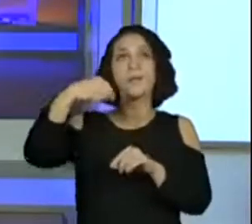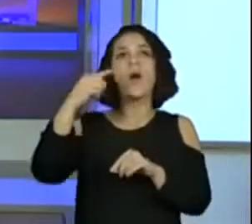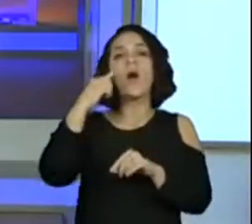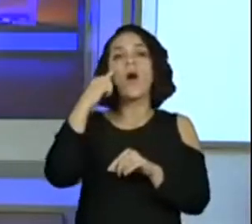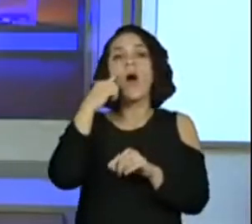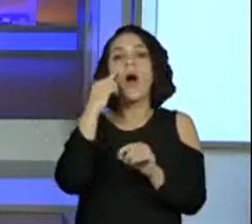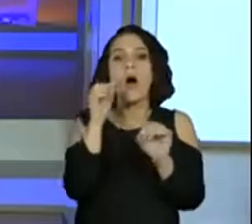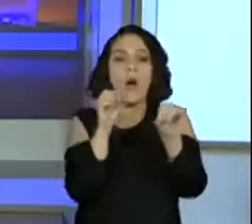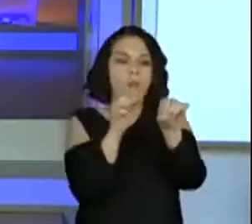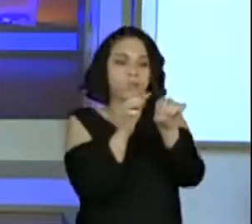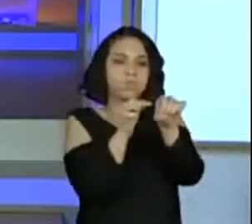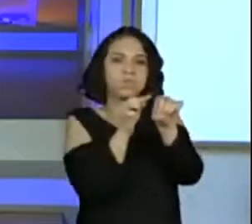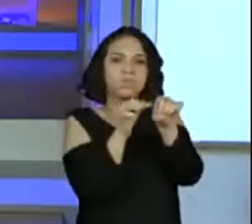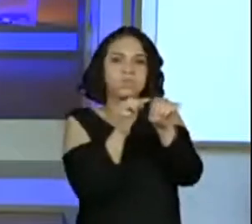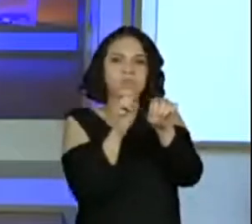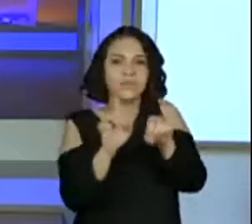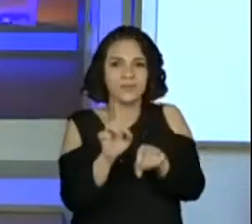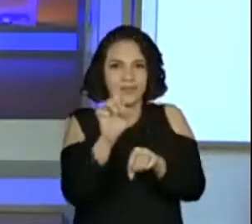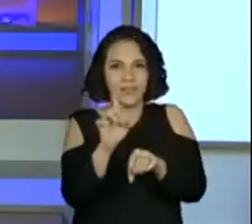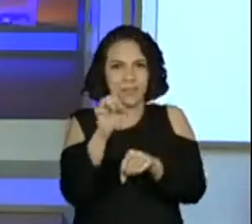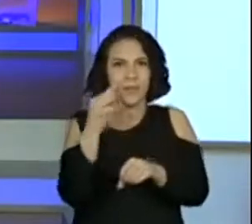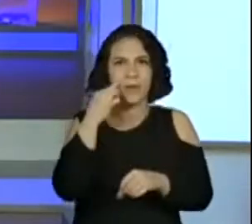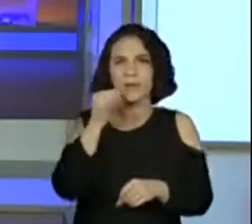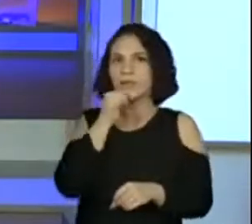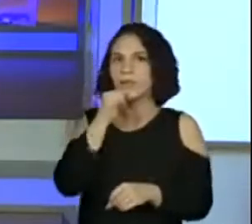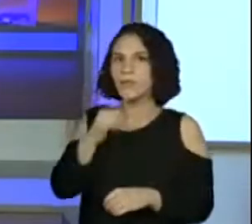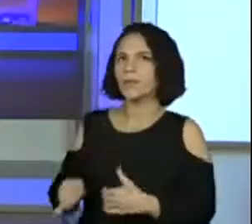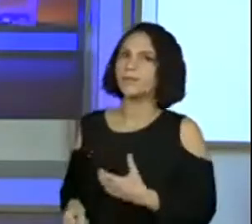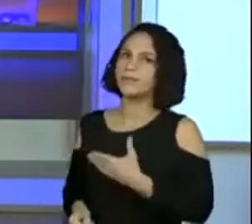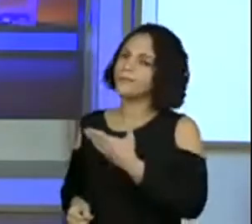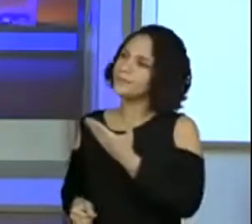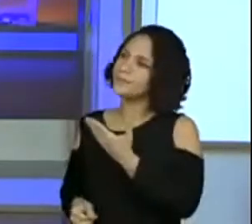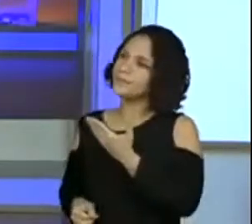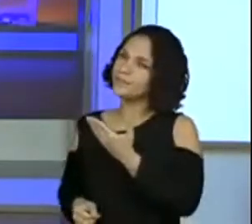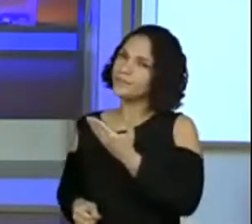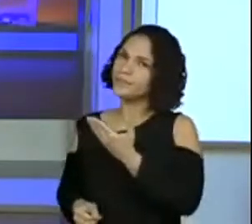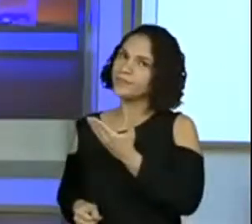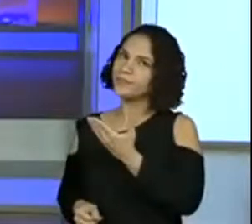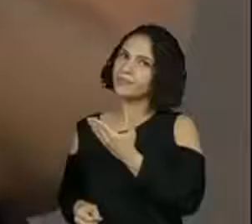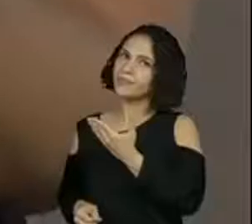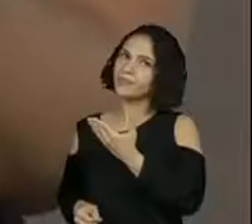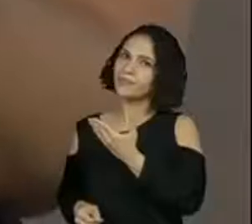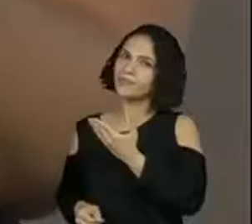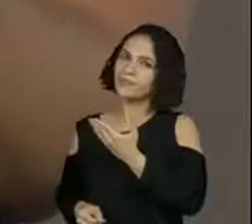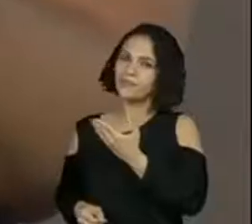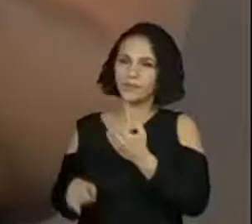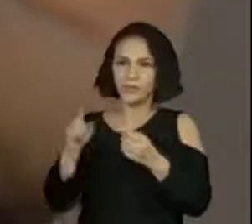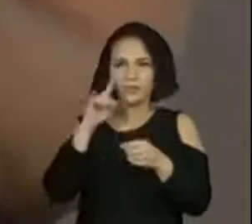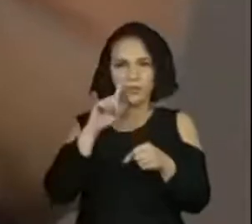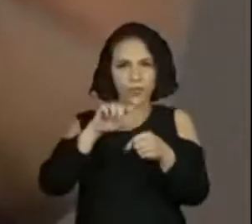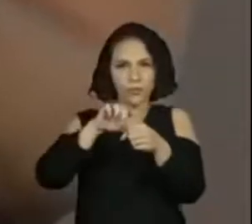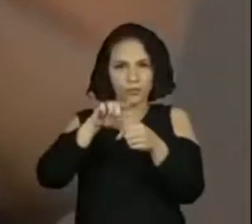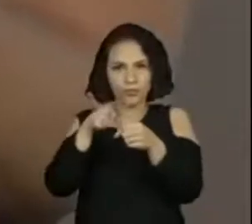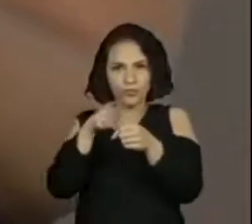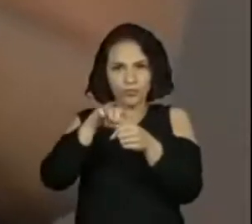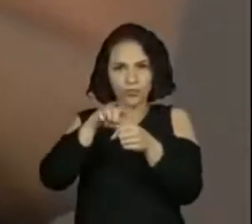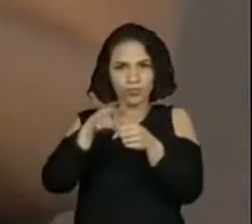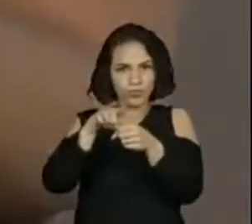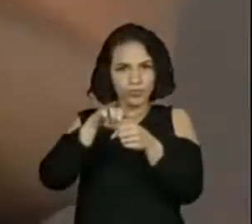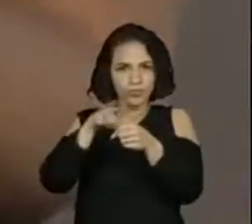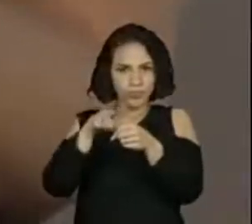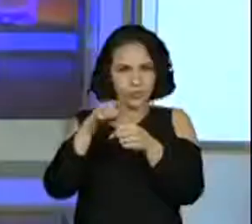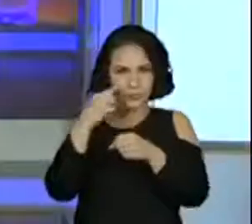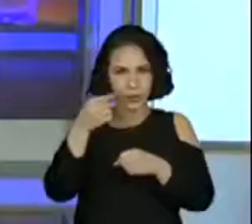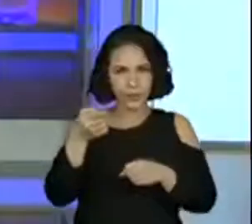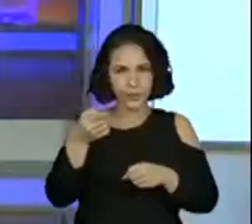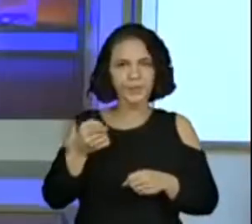cima do relógio, olha aqui, nesse aqui. O que tem que ficar para cima, vocês vão enfiar primeiro dentro do colchete, tá